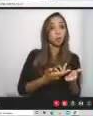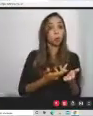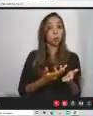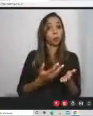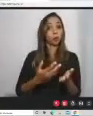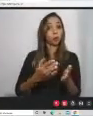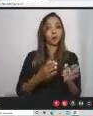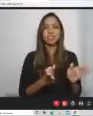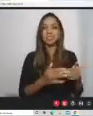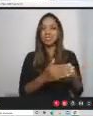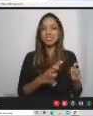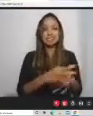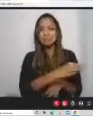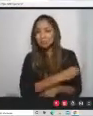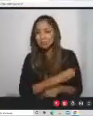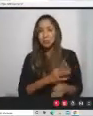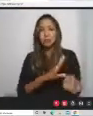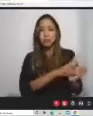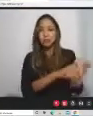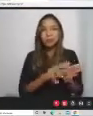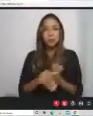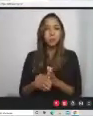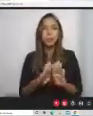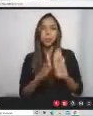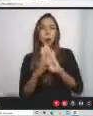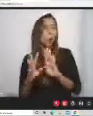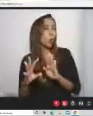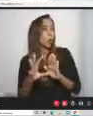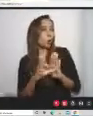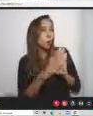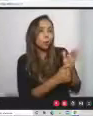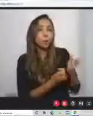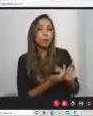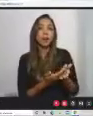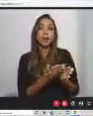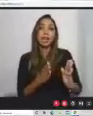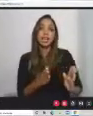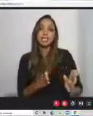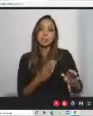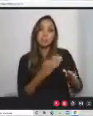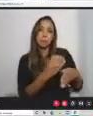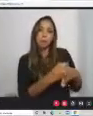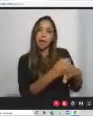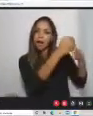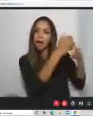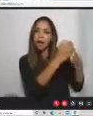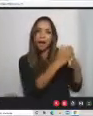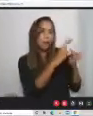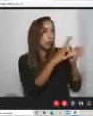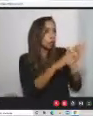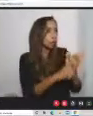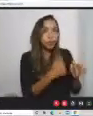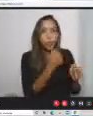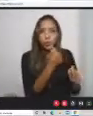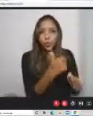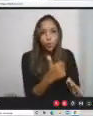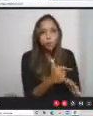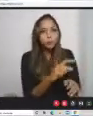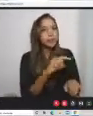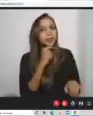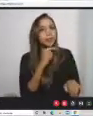caixas, porta, o que tinha lá dentro, só não tiraram as paredes ainda, porque eles não têm um trator, porque senão eles não têm, derrubado as paredes e vendido